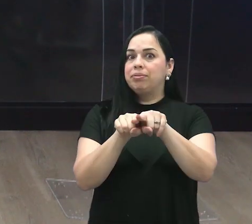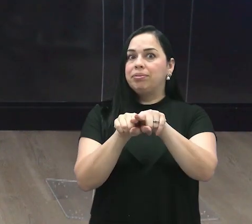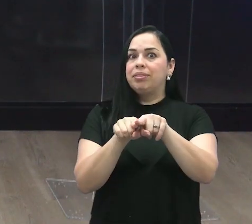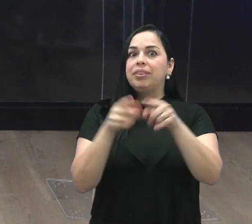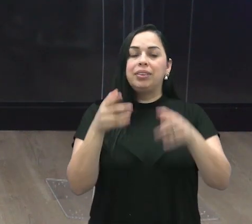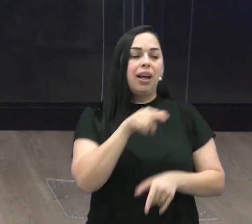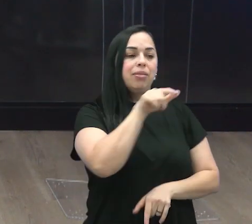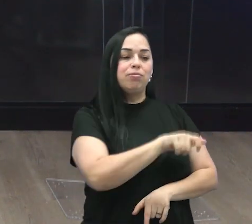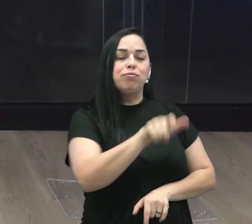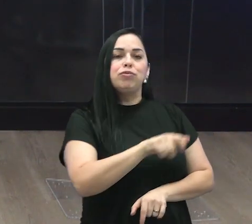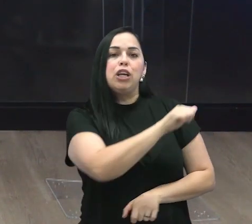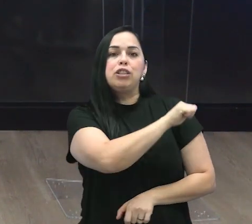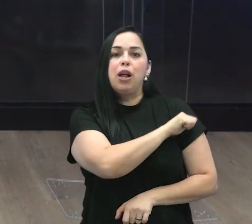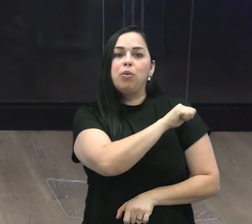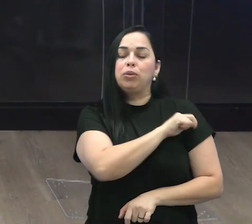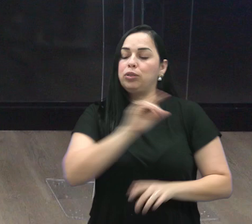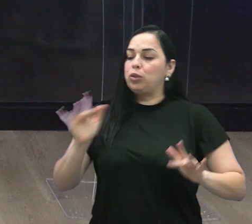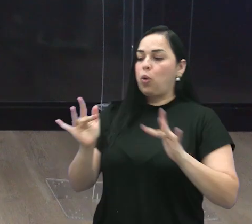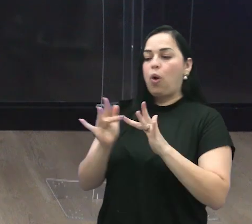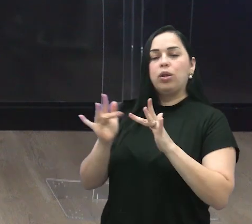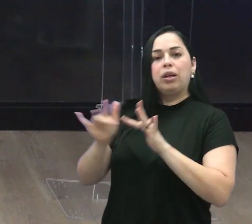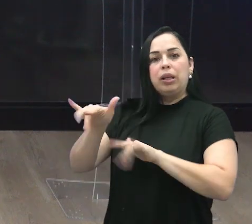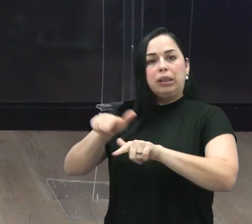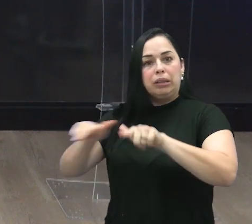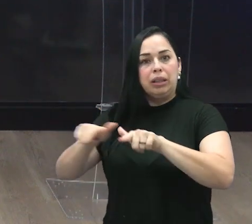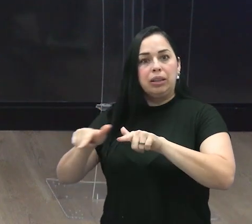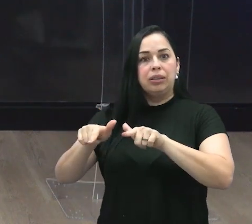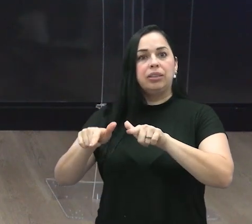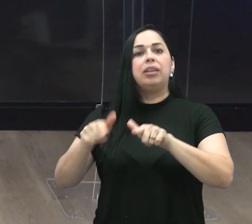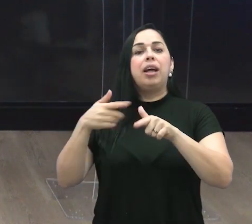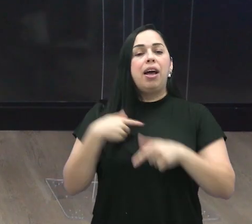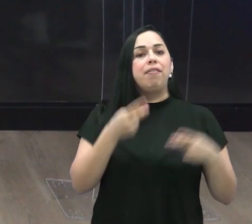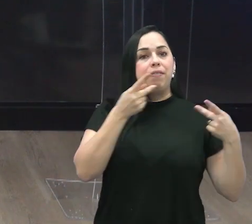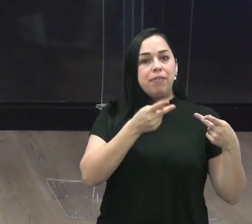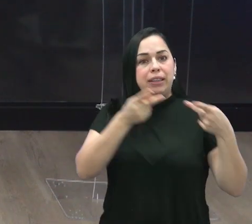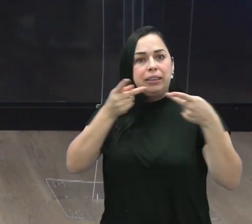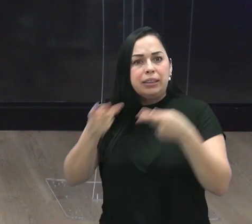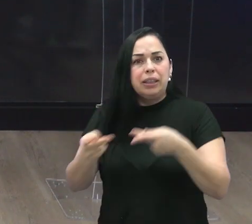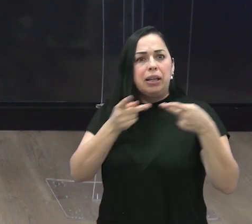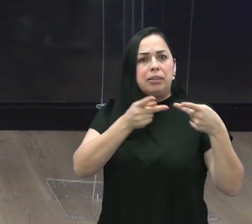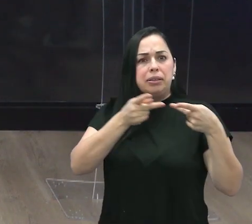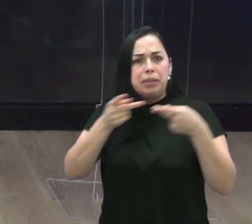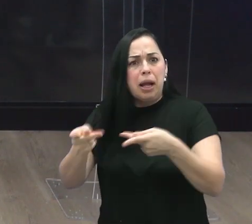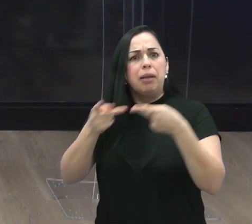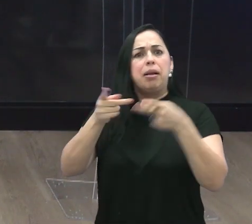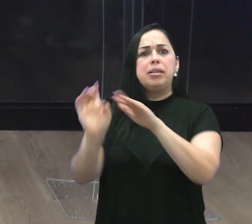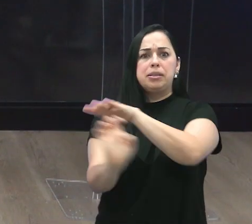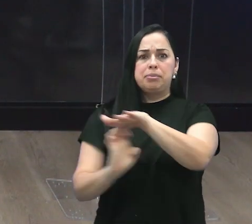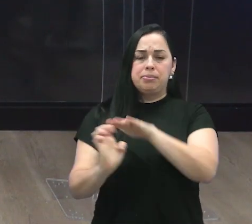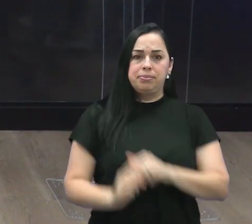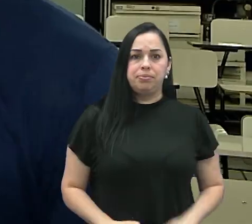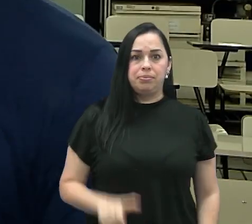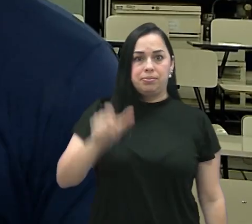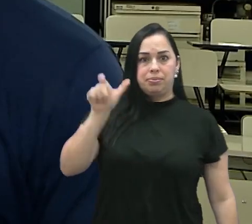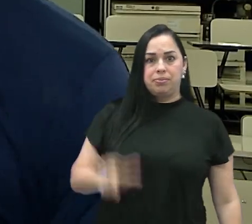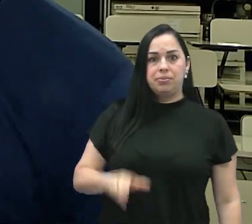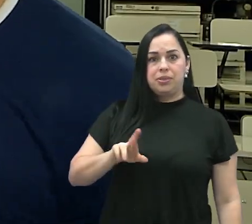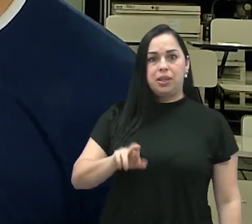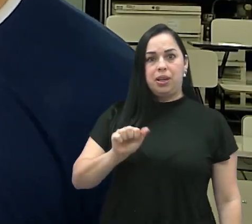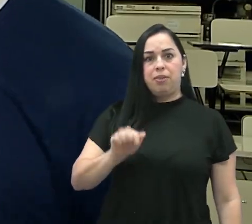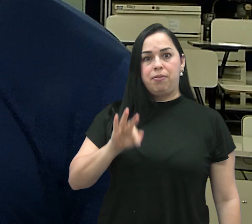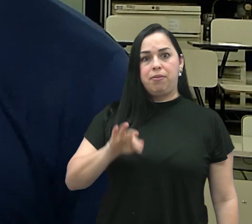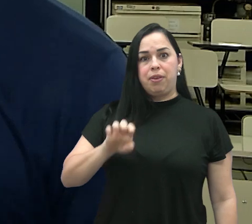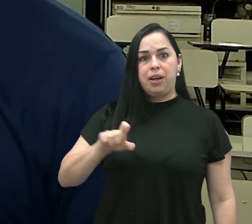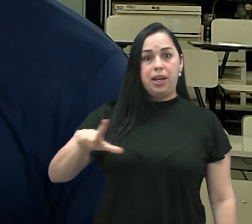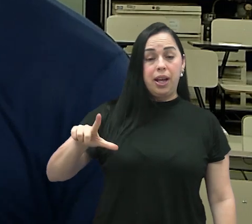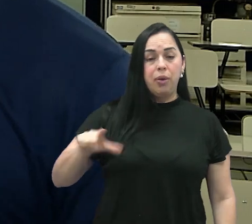aproximar os estudantes do mundo do trabalho. A ideia é promover visitas dos alunos às empresas. Rafael